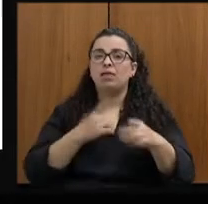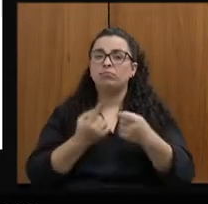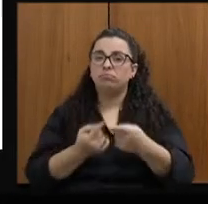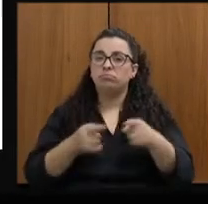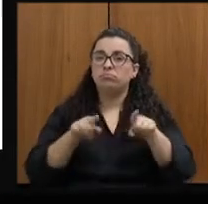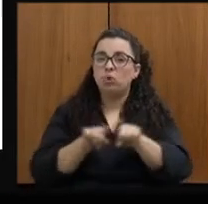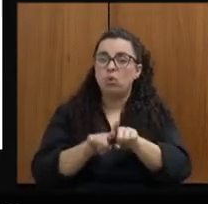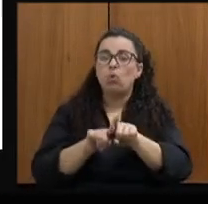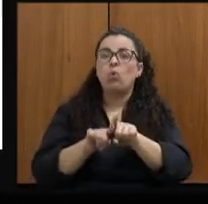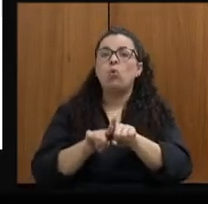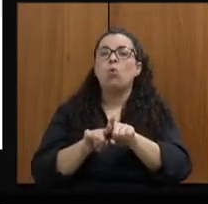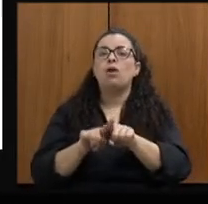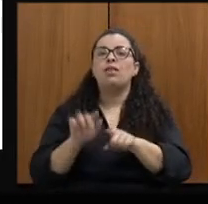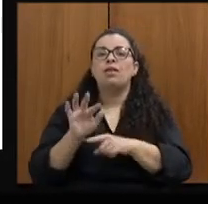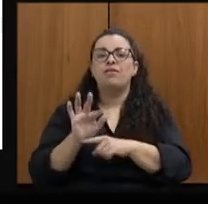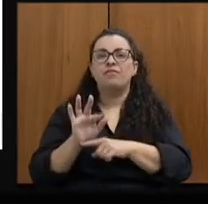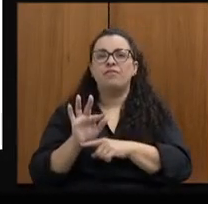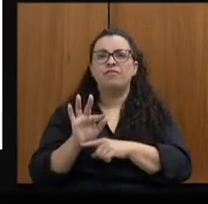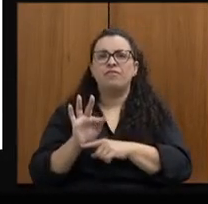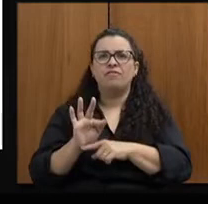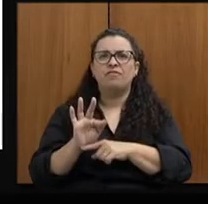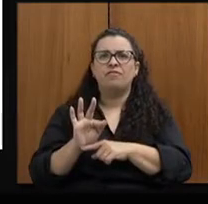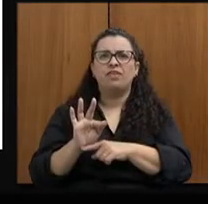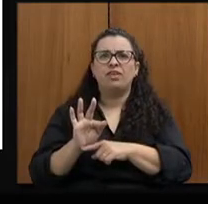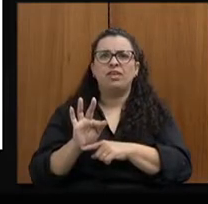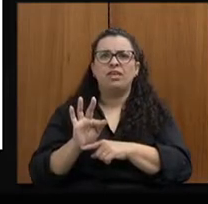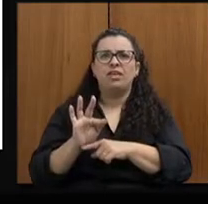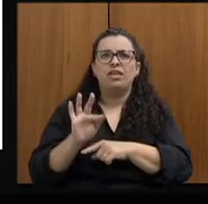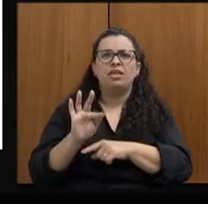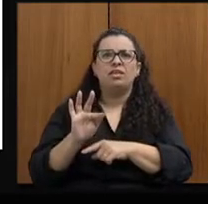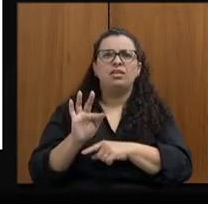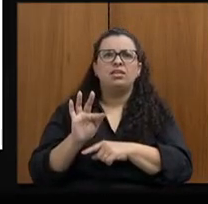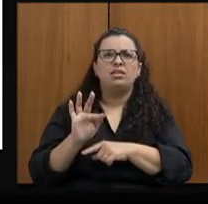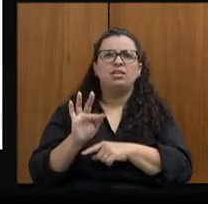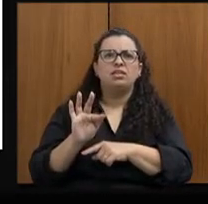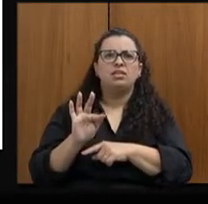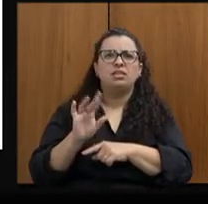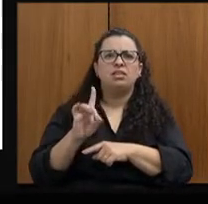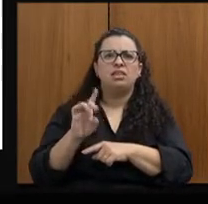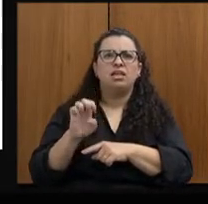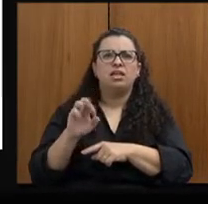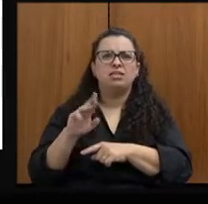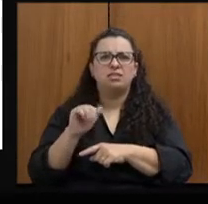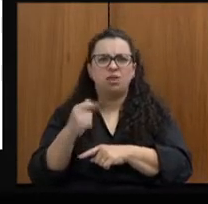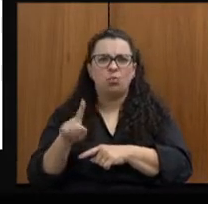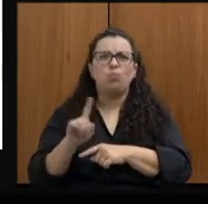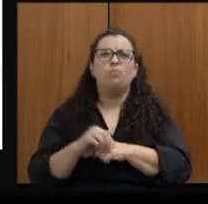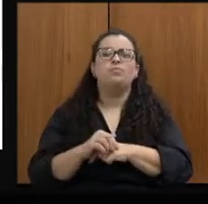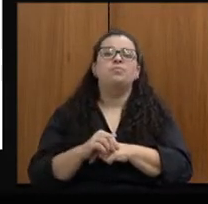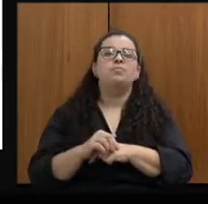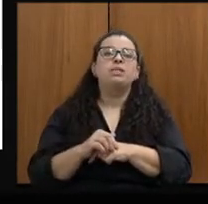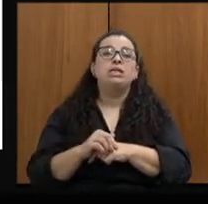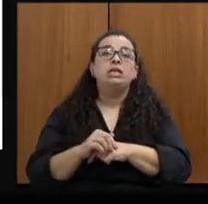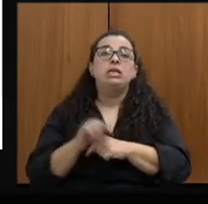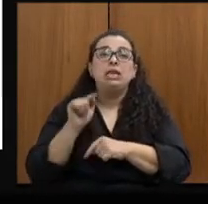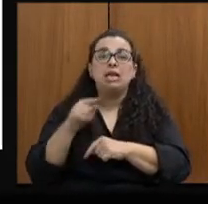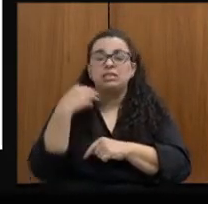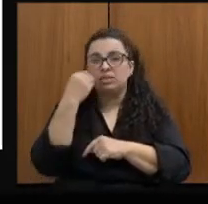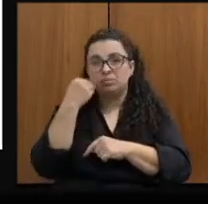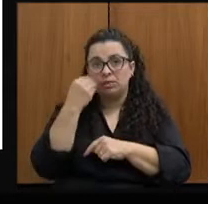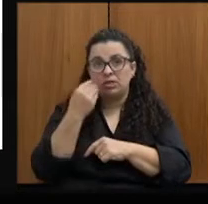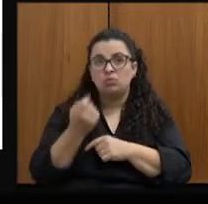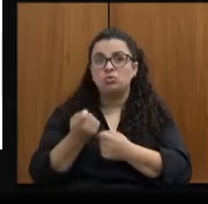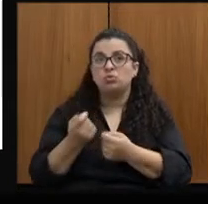Federação FECDLs. E essa experiência nos mostrou que nós estamos captando